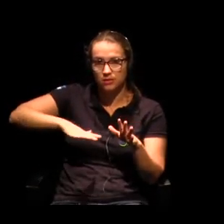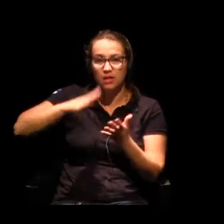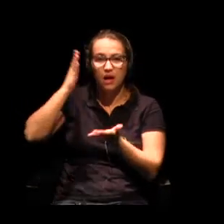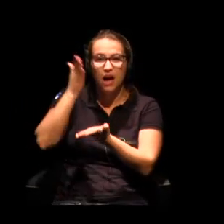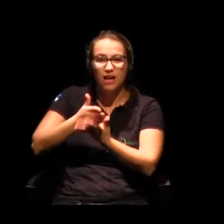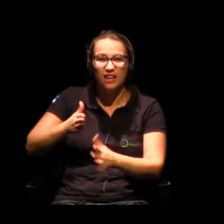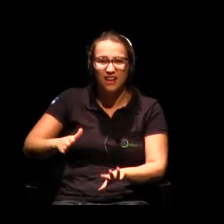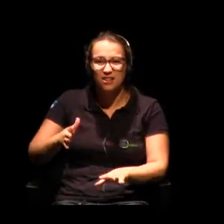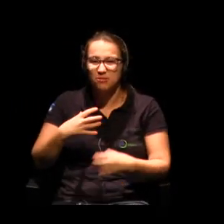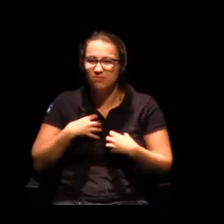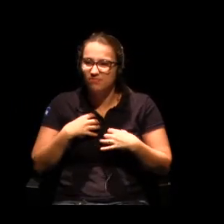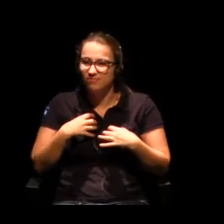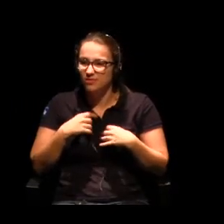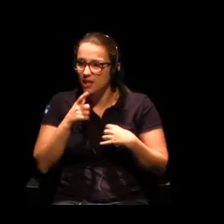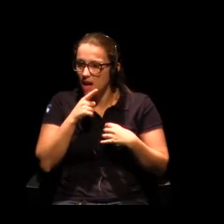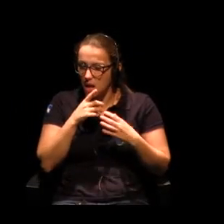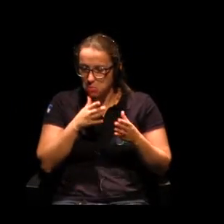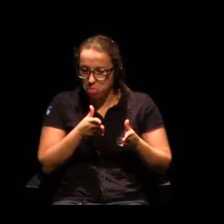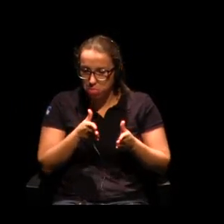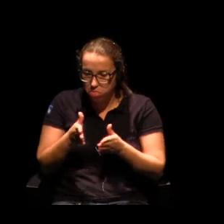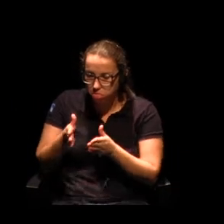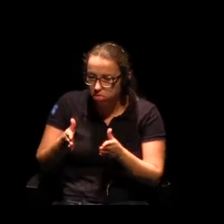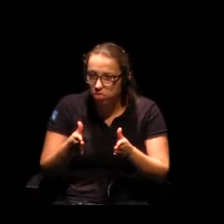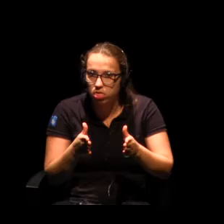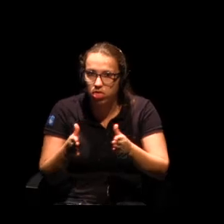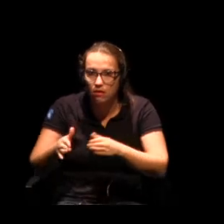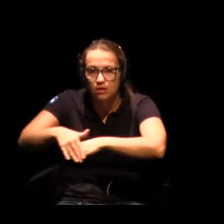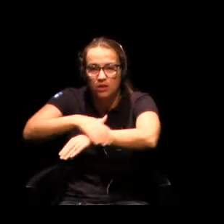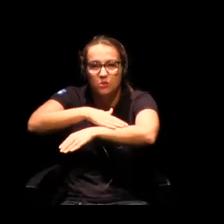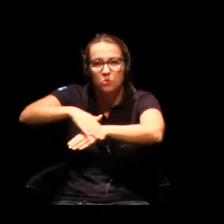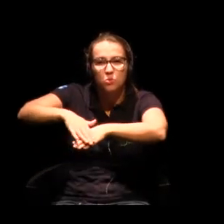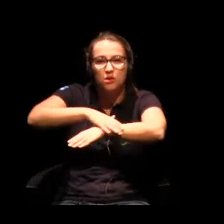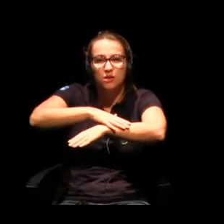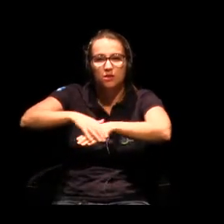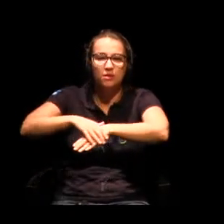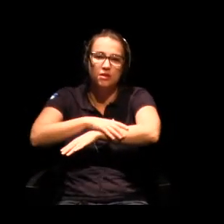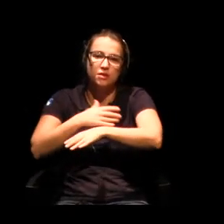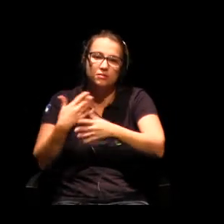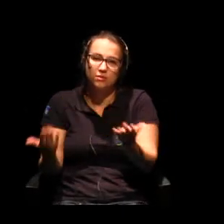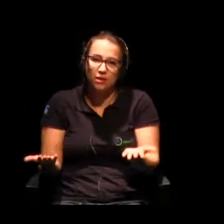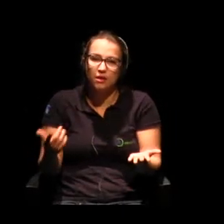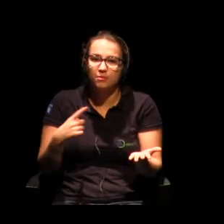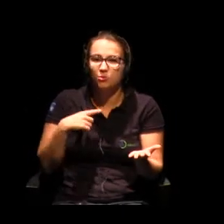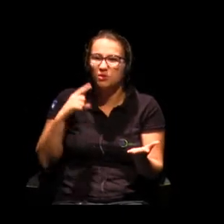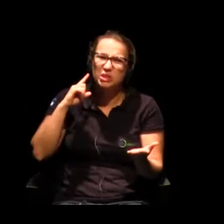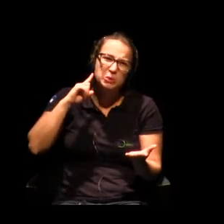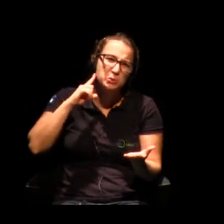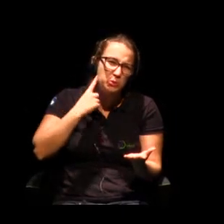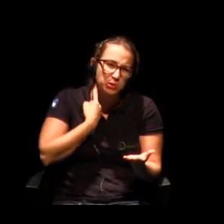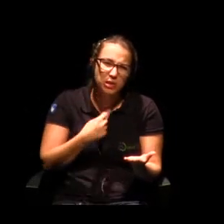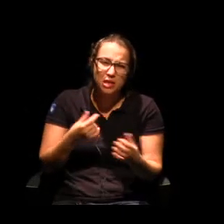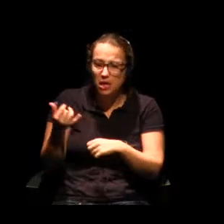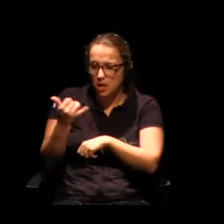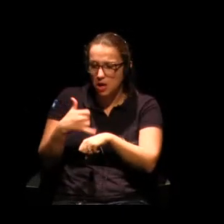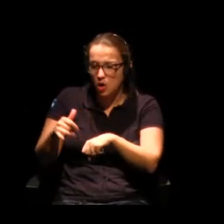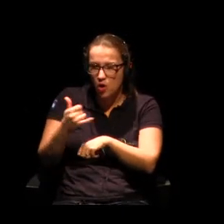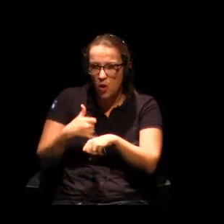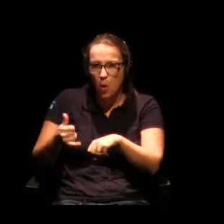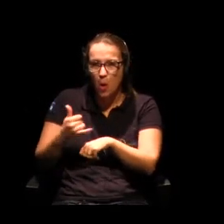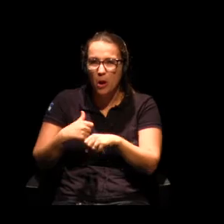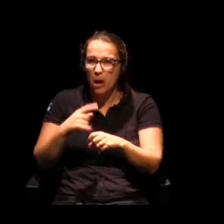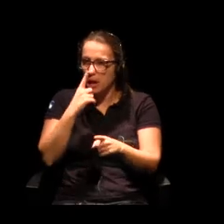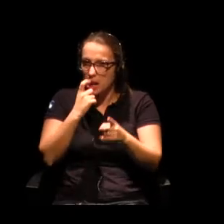uma área degradada que acaba deixando a água ir para as ruas e traz consigo